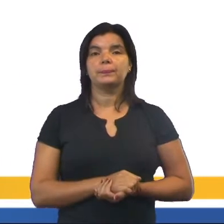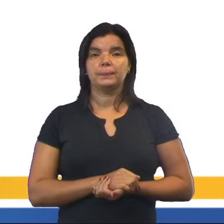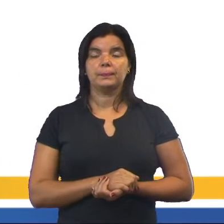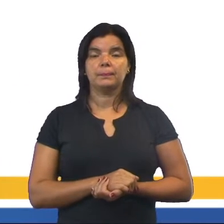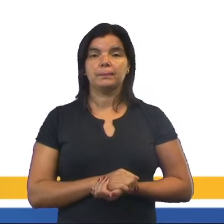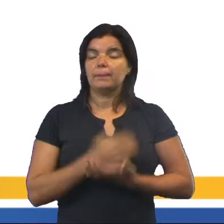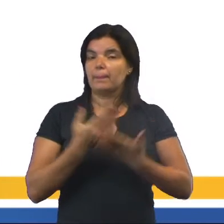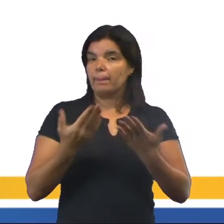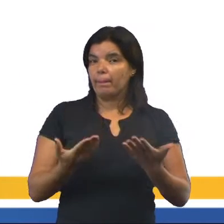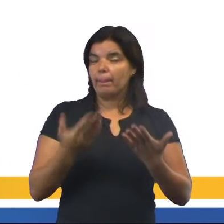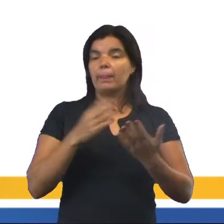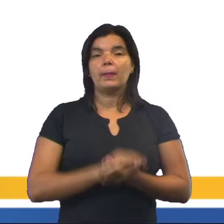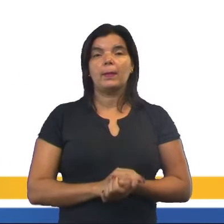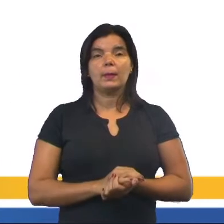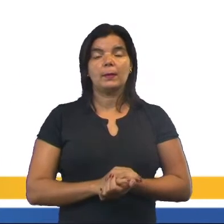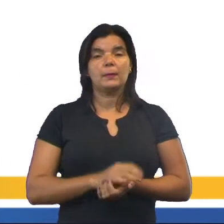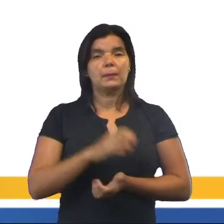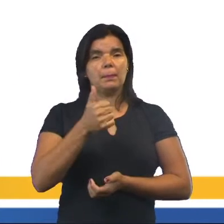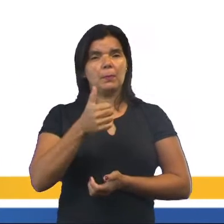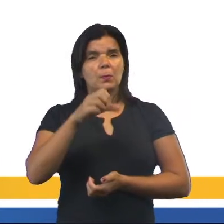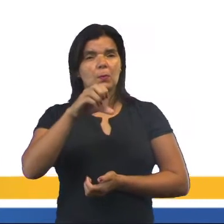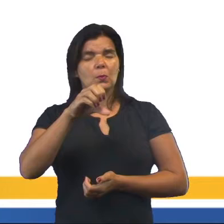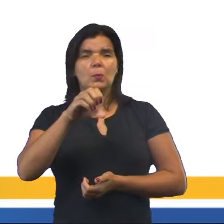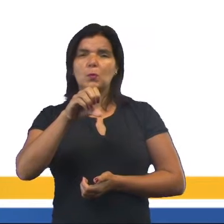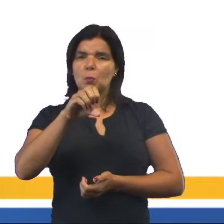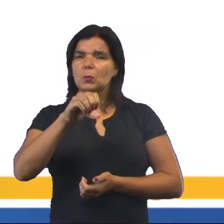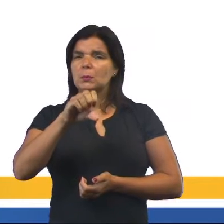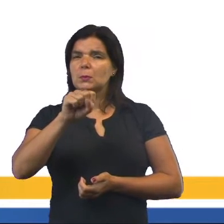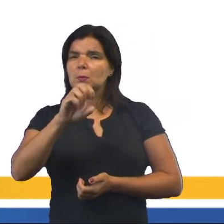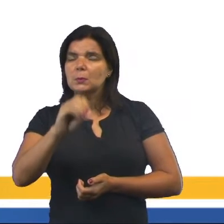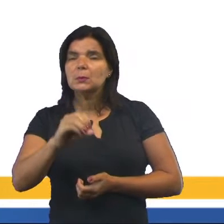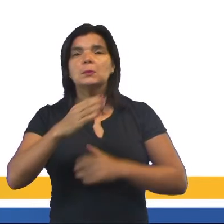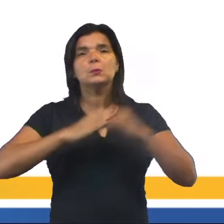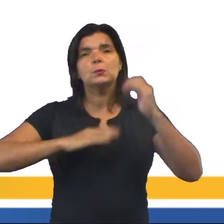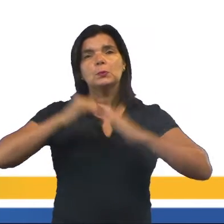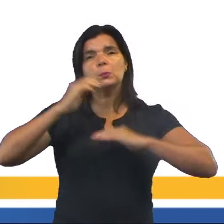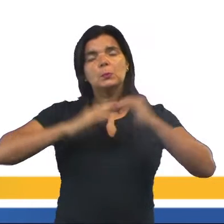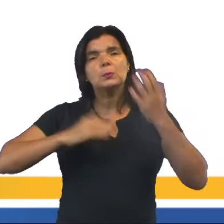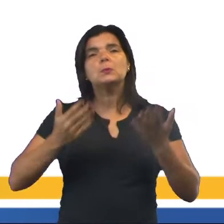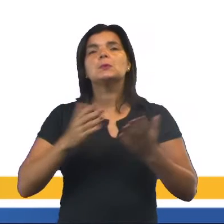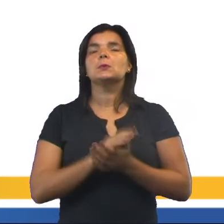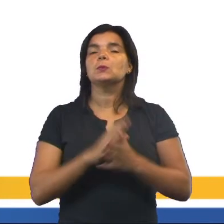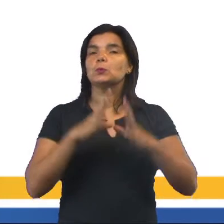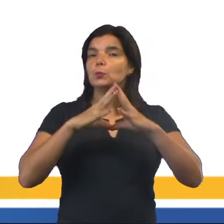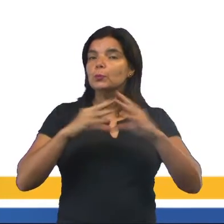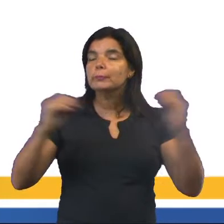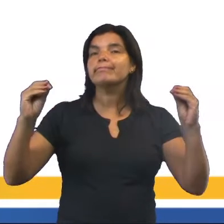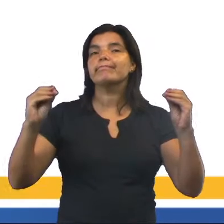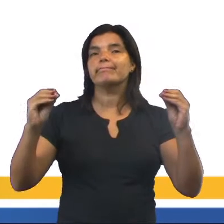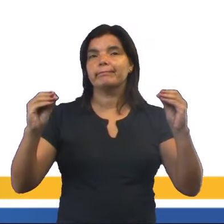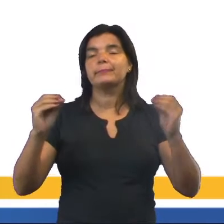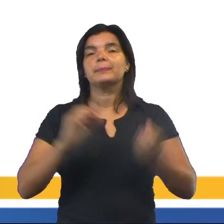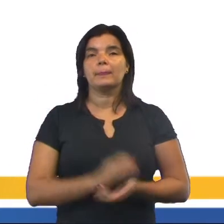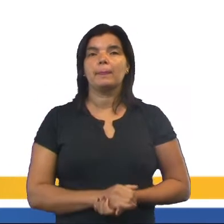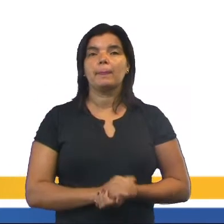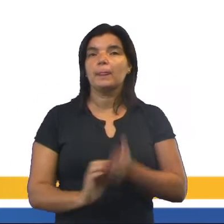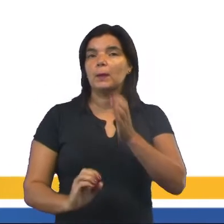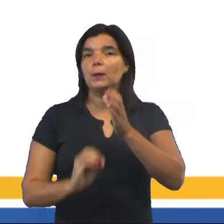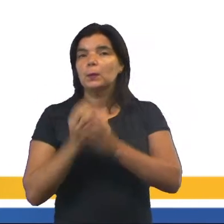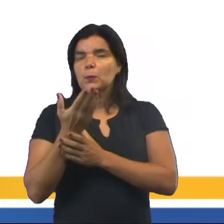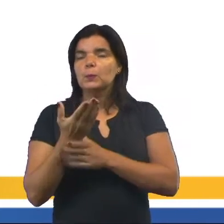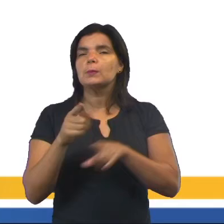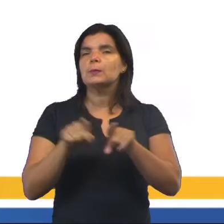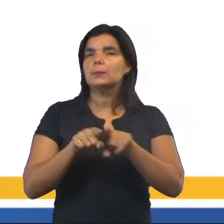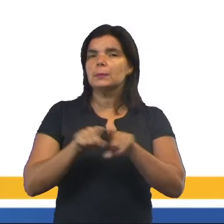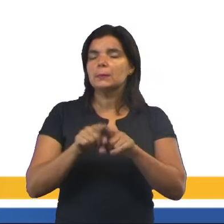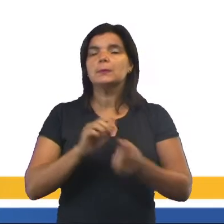falar. Então, a partir dos anos 80, e essa profissão acabou desaparecendo, né? Com o surgimento